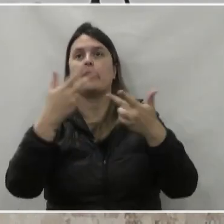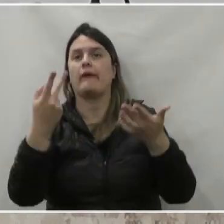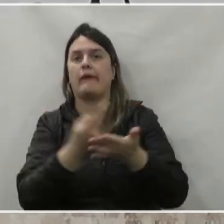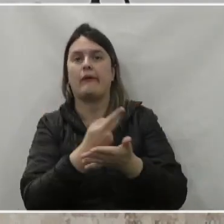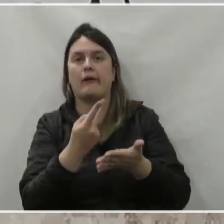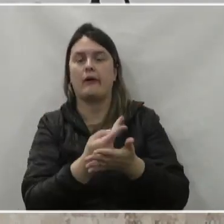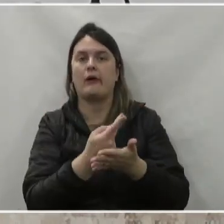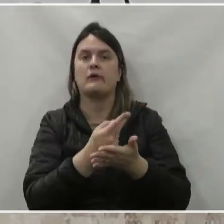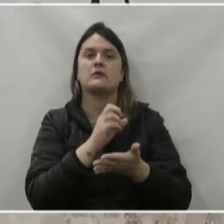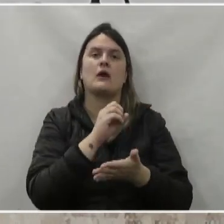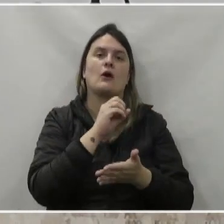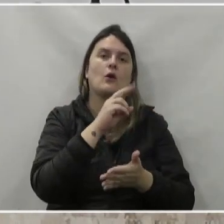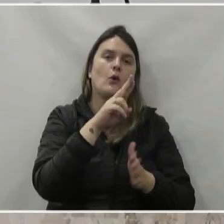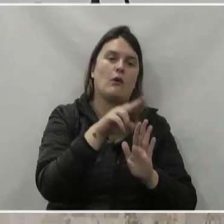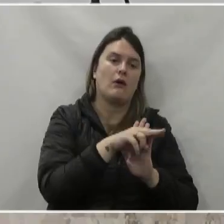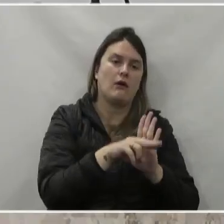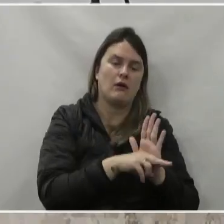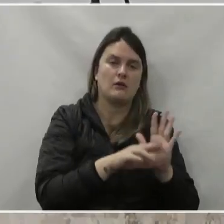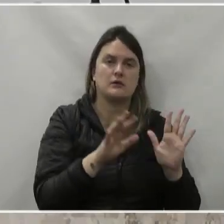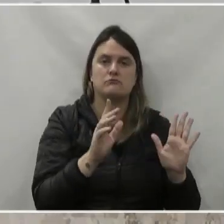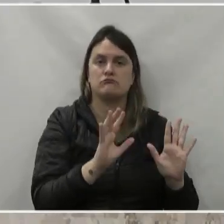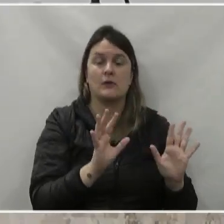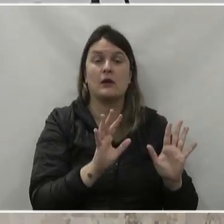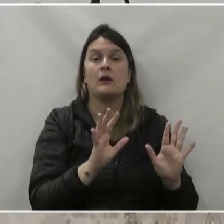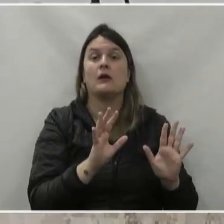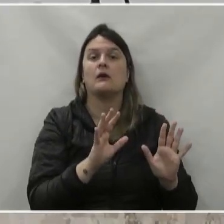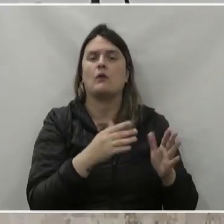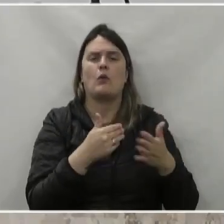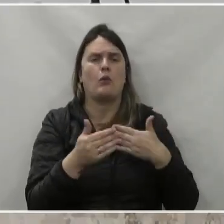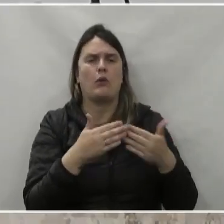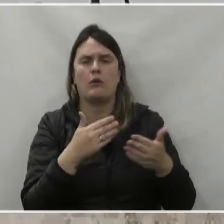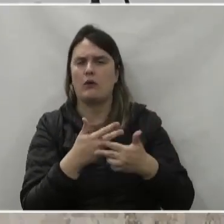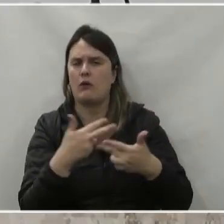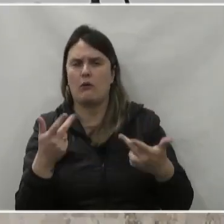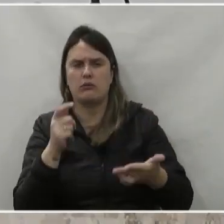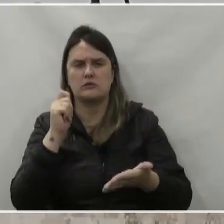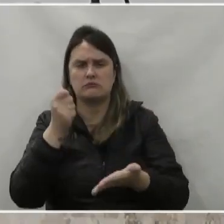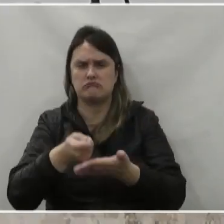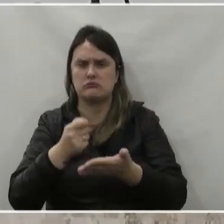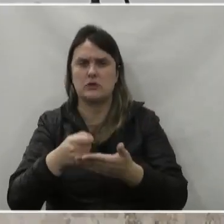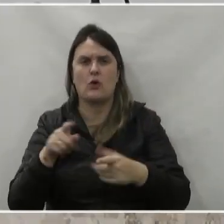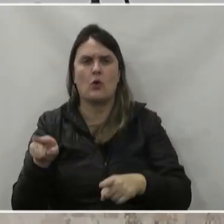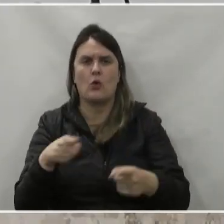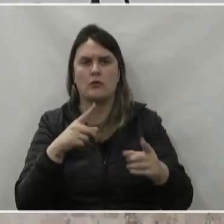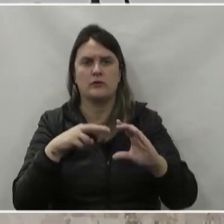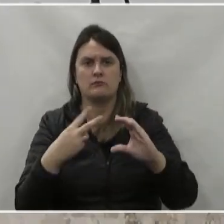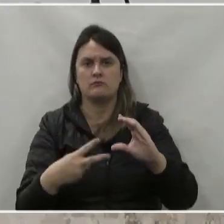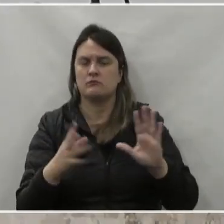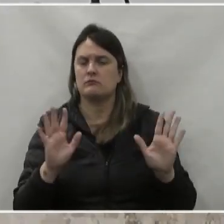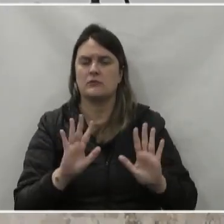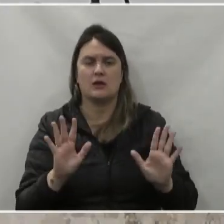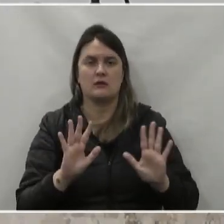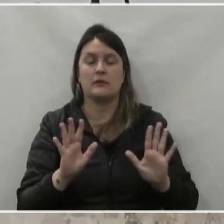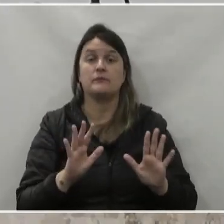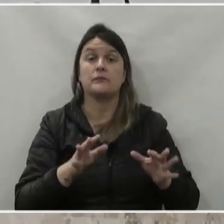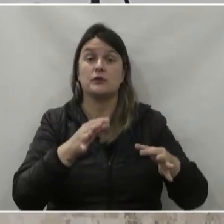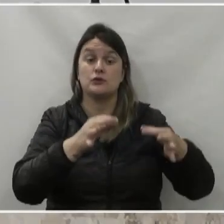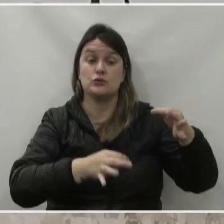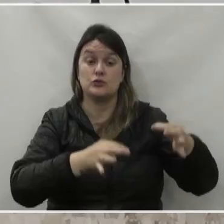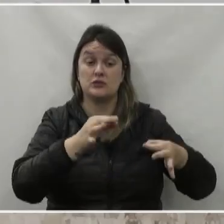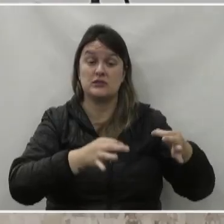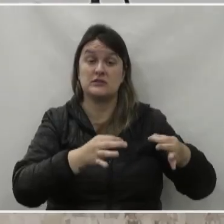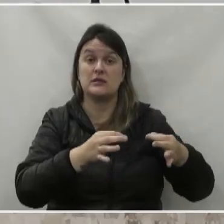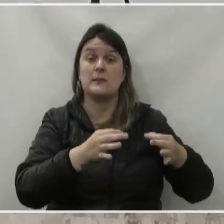ou alguma irregularidade, tá? Ou qualquer condenação contra a Câmara de Vereadores. A Justiça